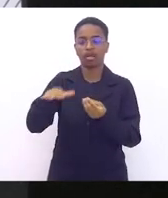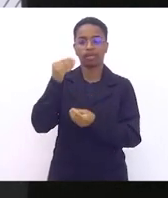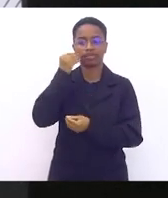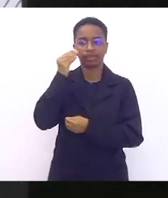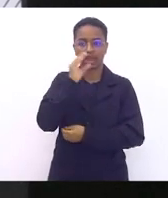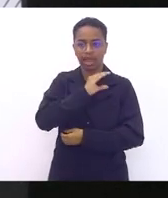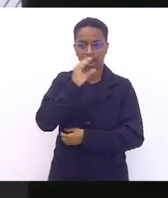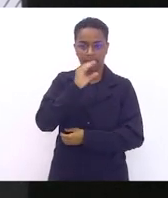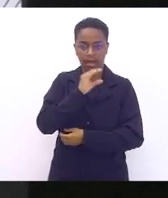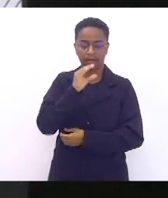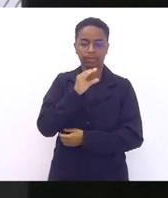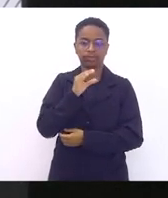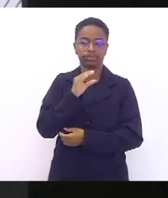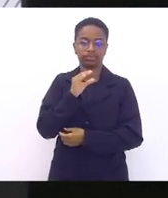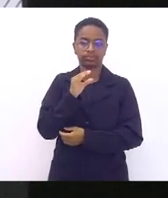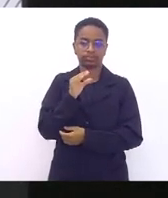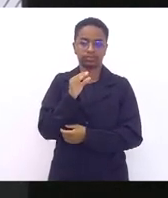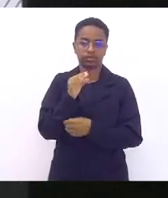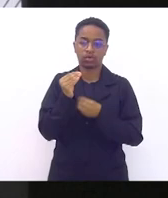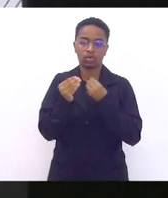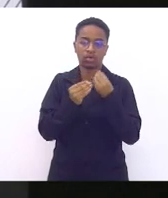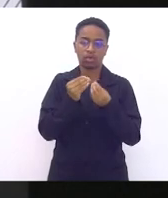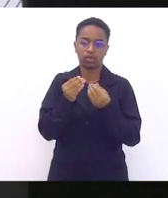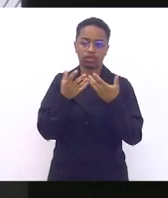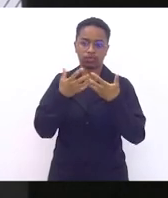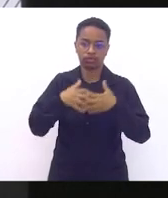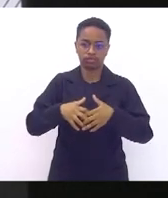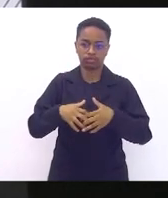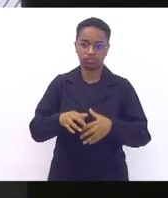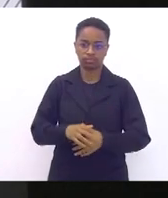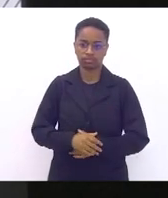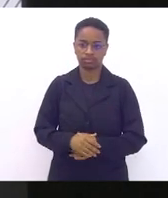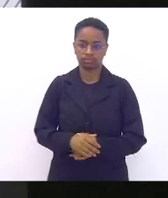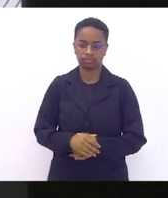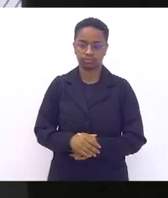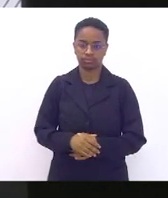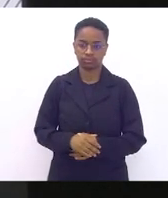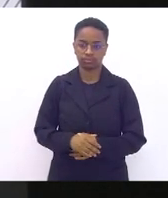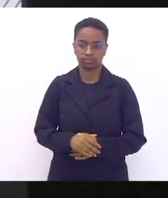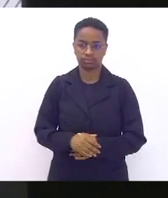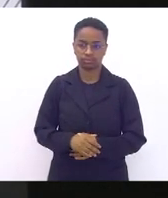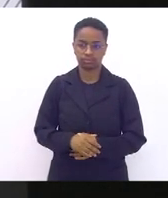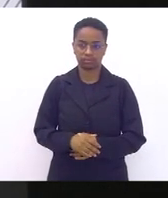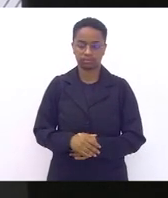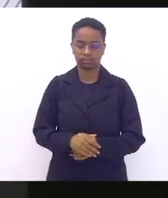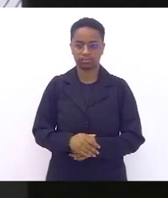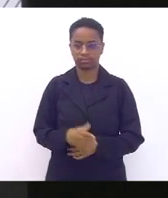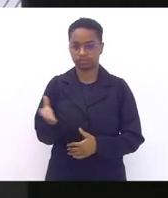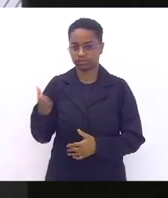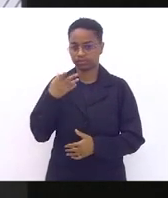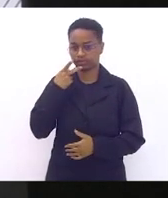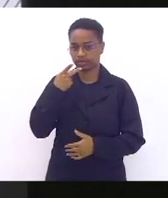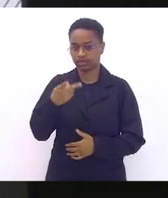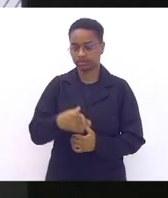molecular para tuberculose, né? Como é que está... A Ana Lúcia vai falar. Quer pegar aqui? Né? Vai lá.